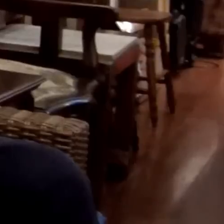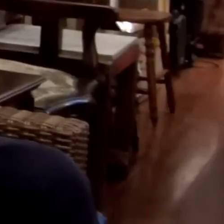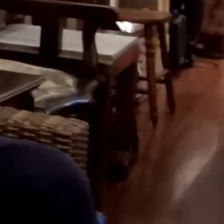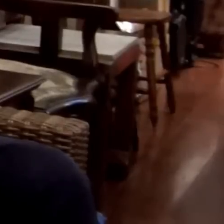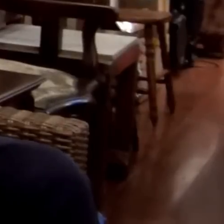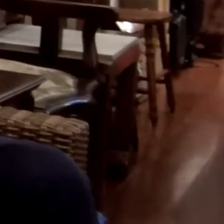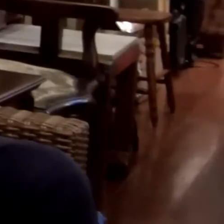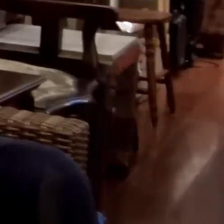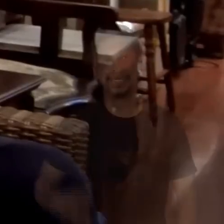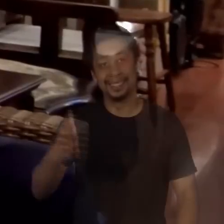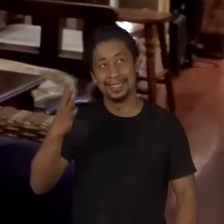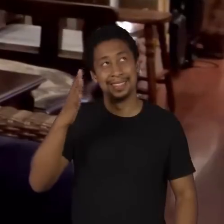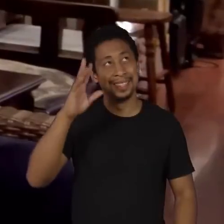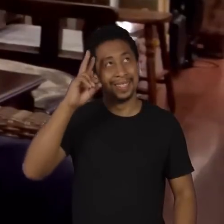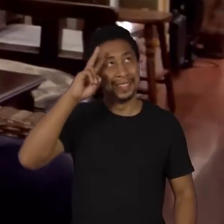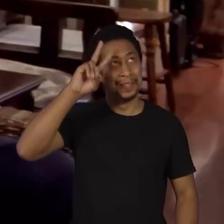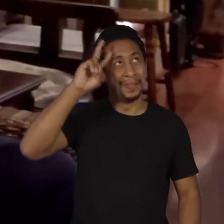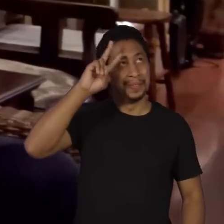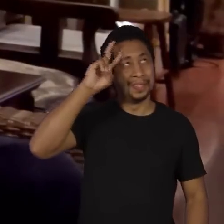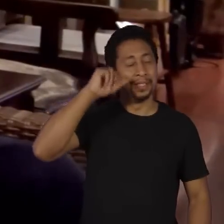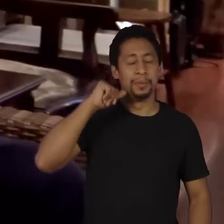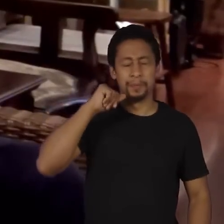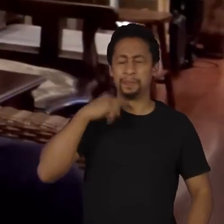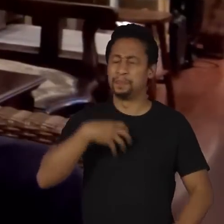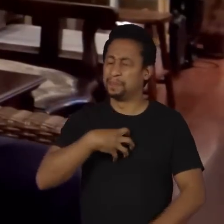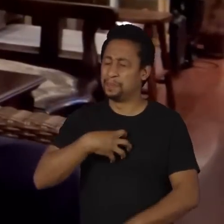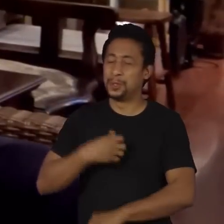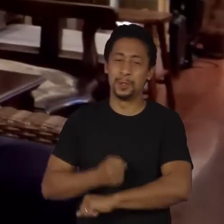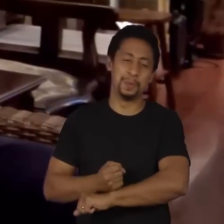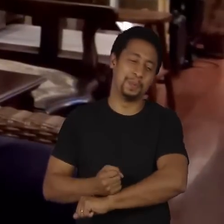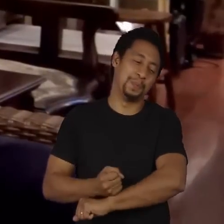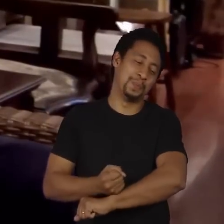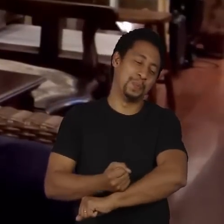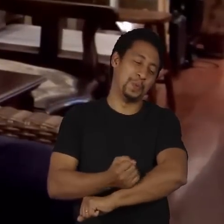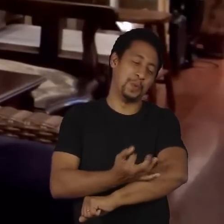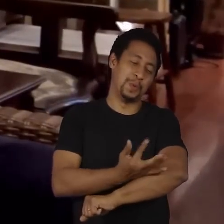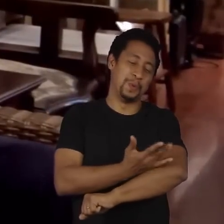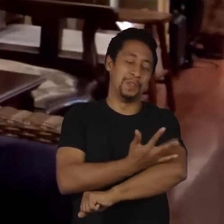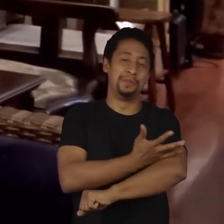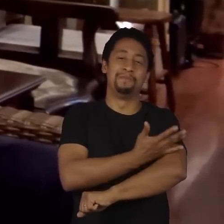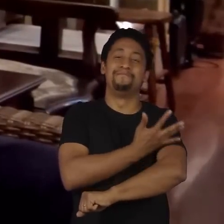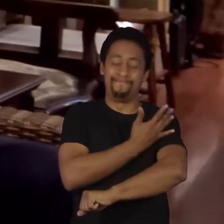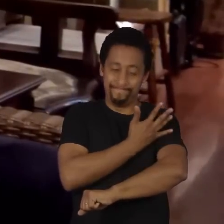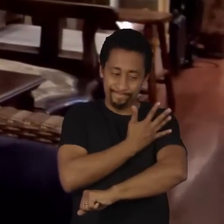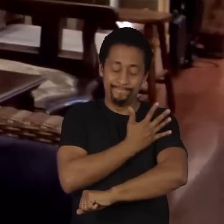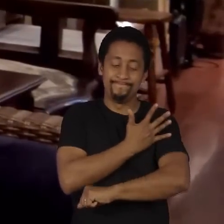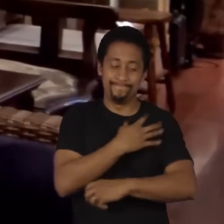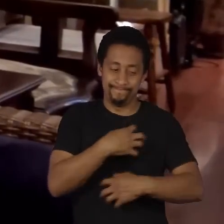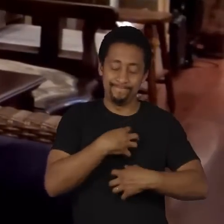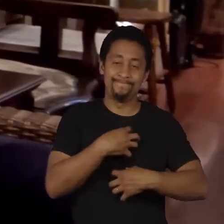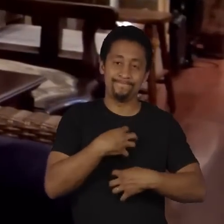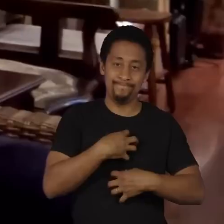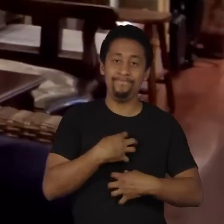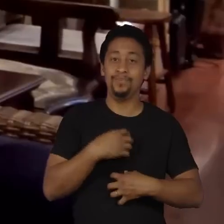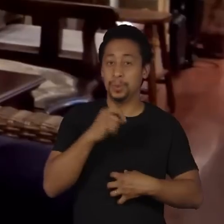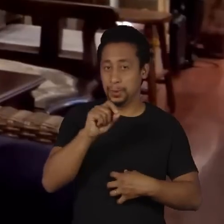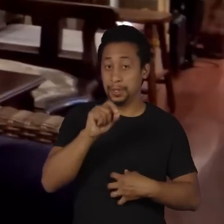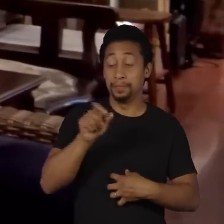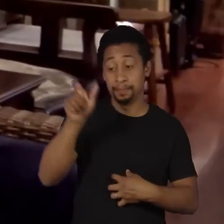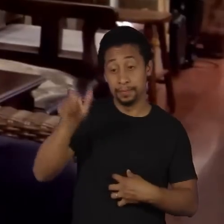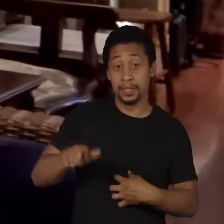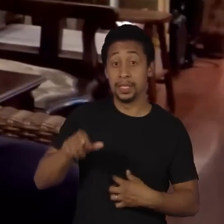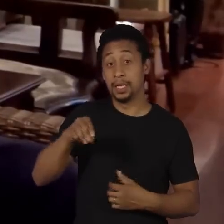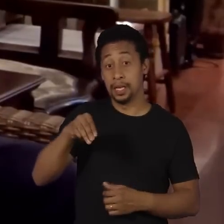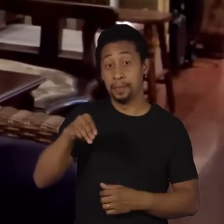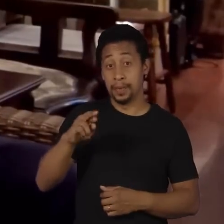Eu me lembro que uma das coisas mais emocionantes que eu já vivi era ver a Maria Alice aquecer